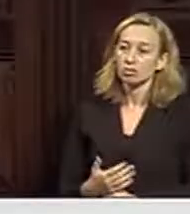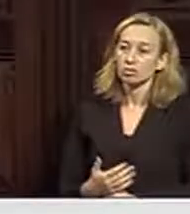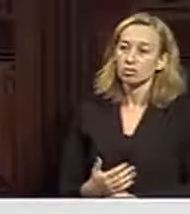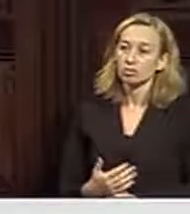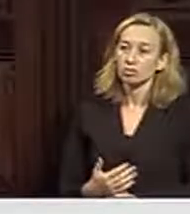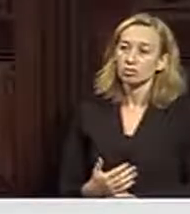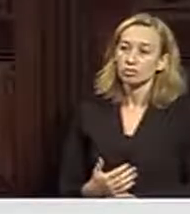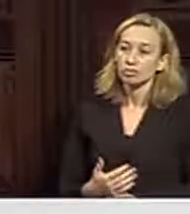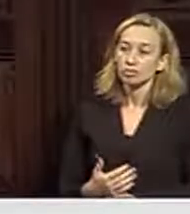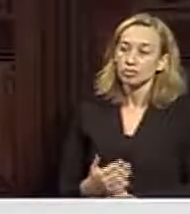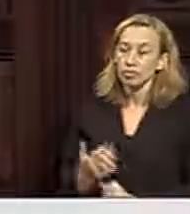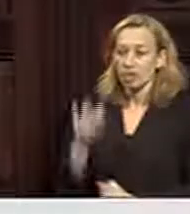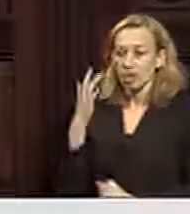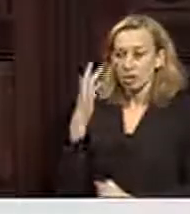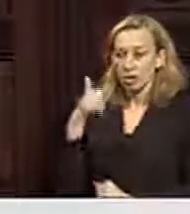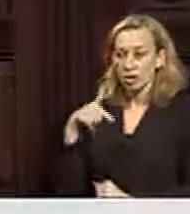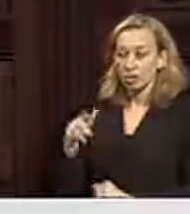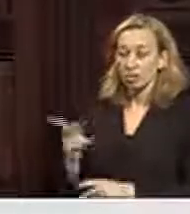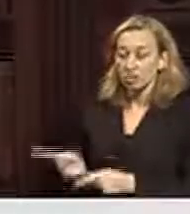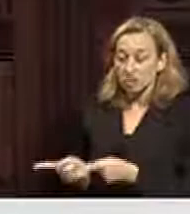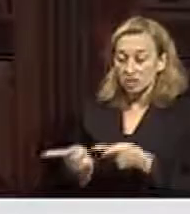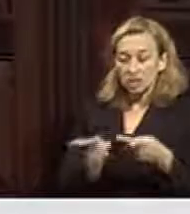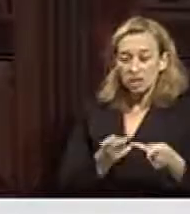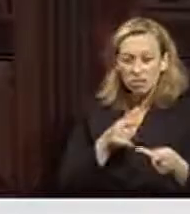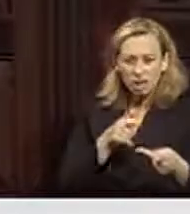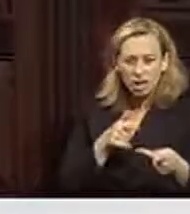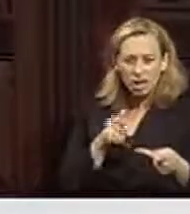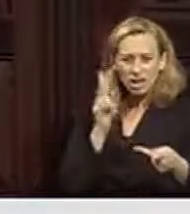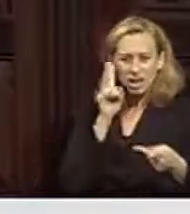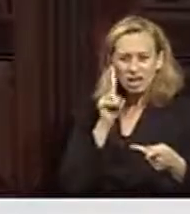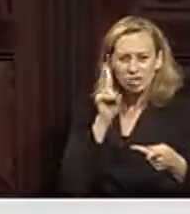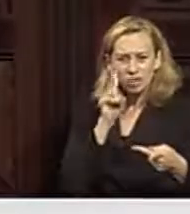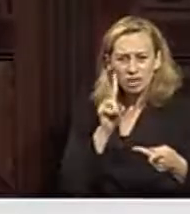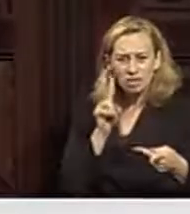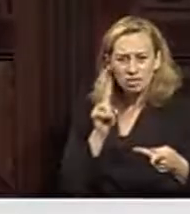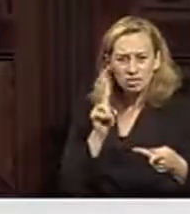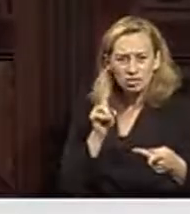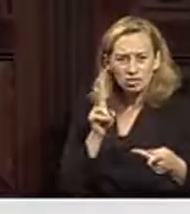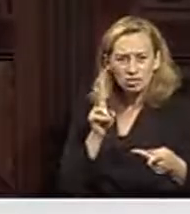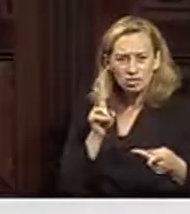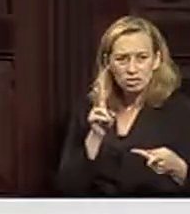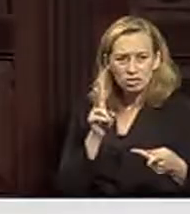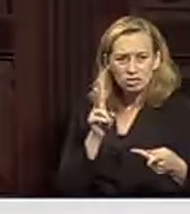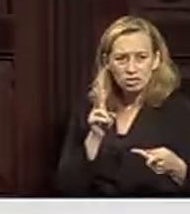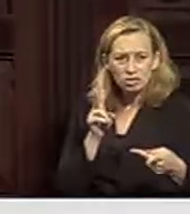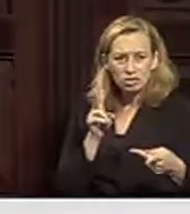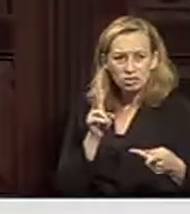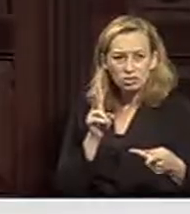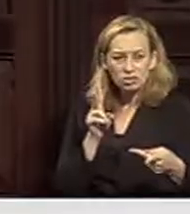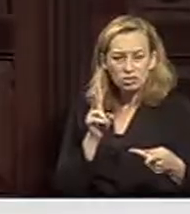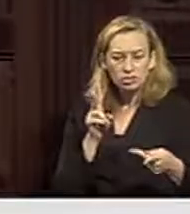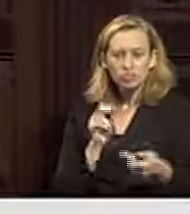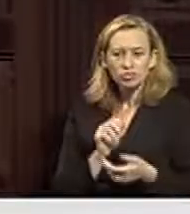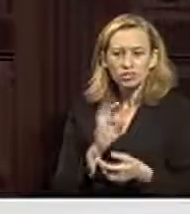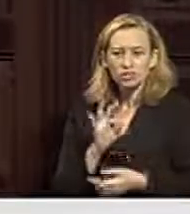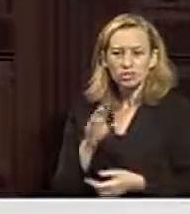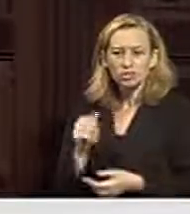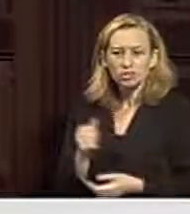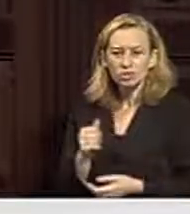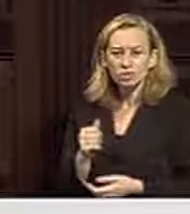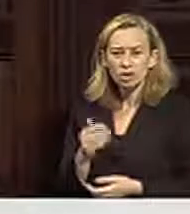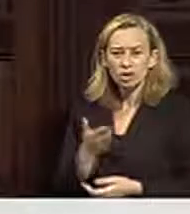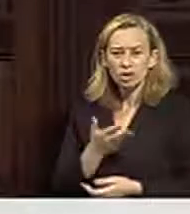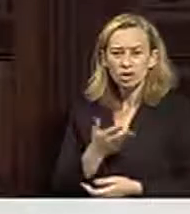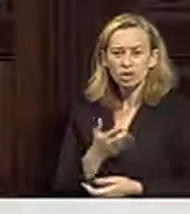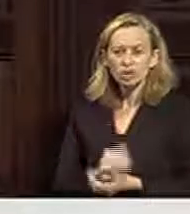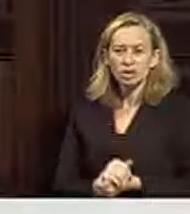lá visitando, por mais que me doesse aquela visita a todas as suas dependências, a